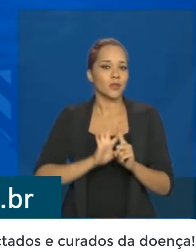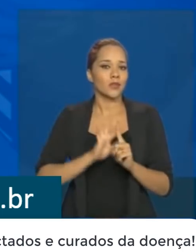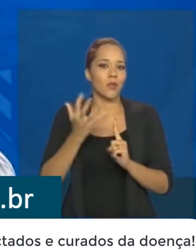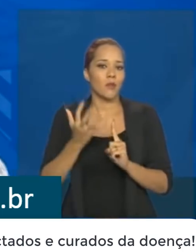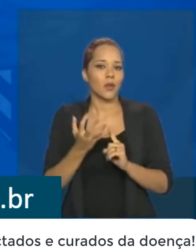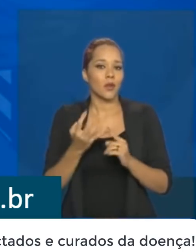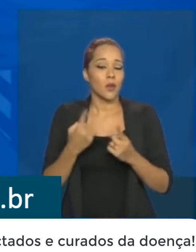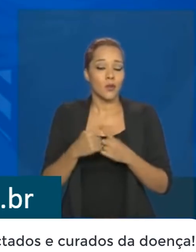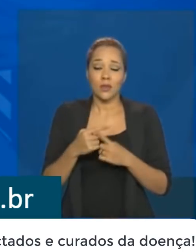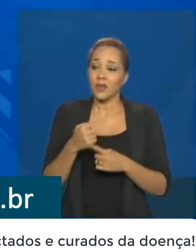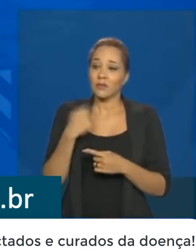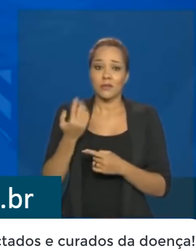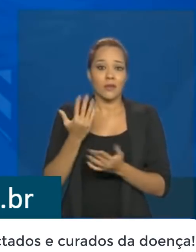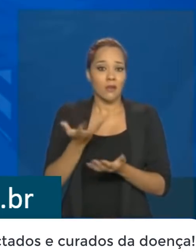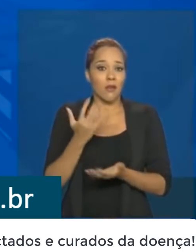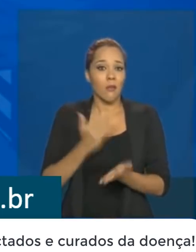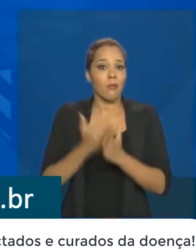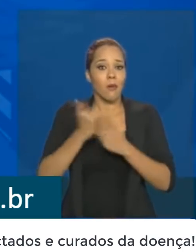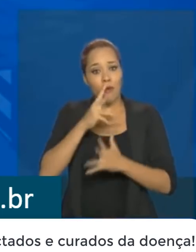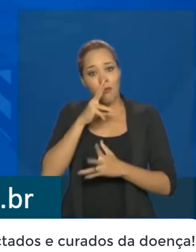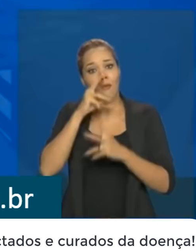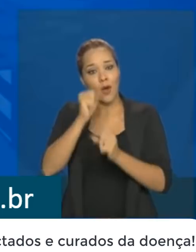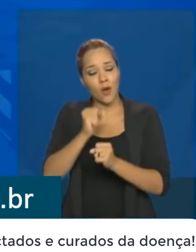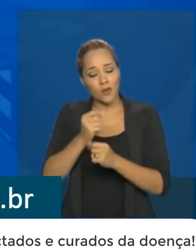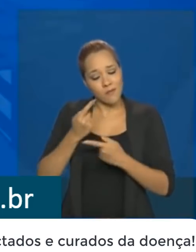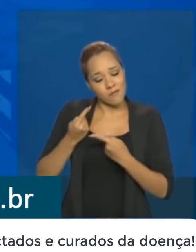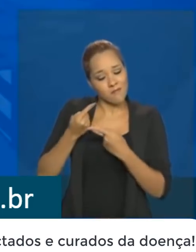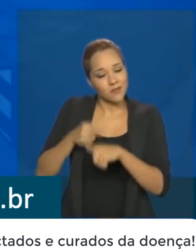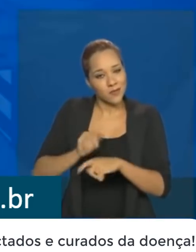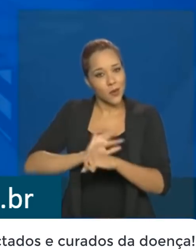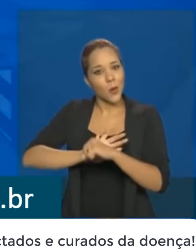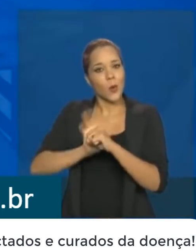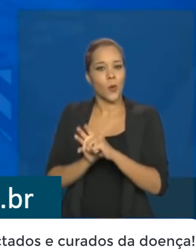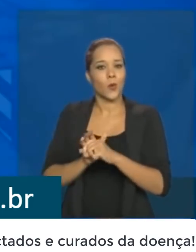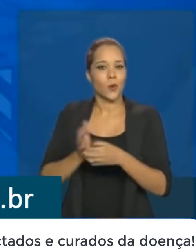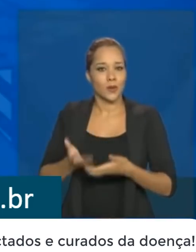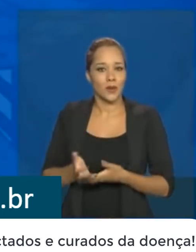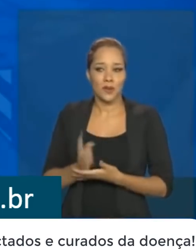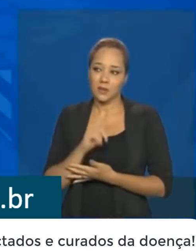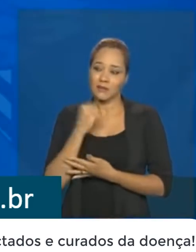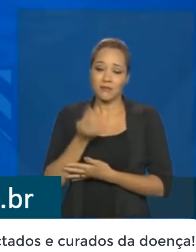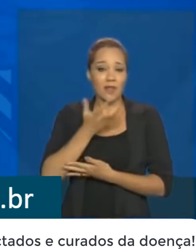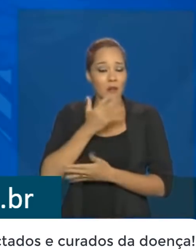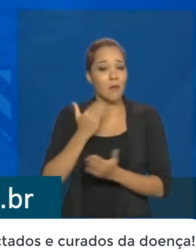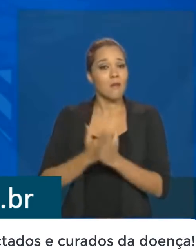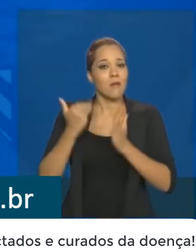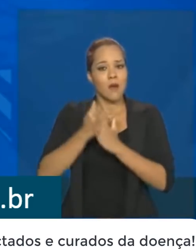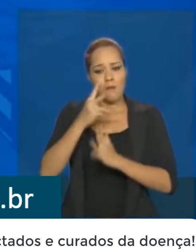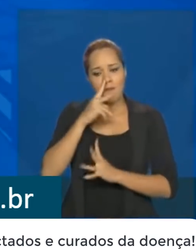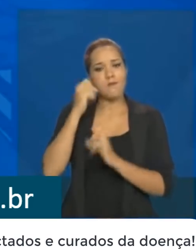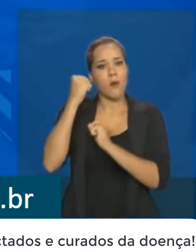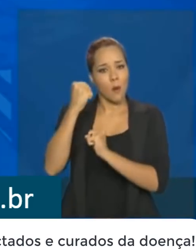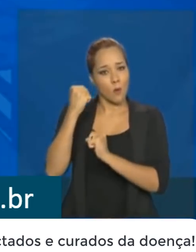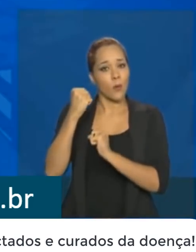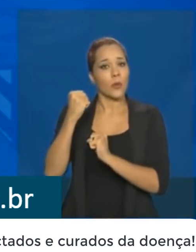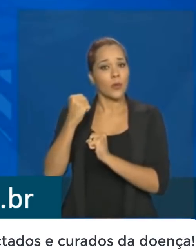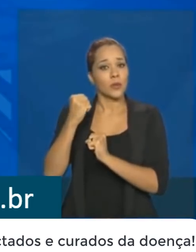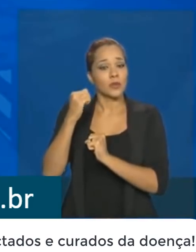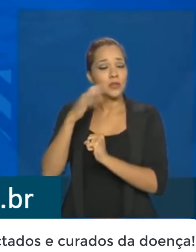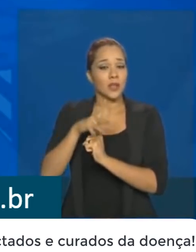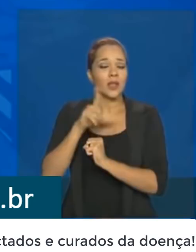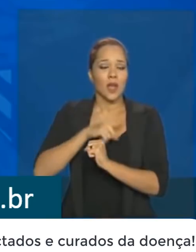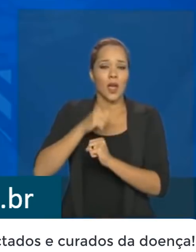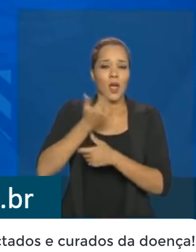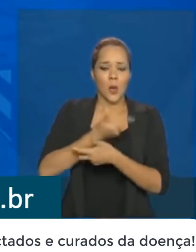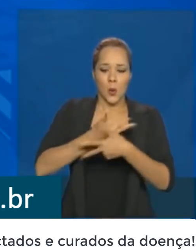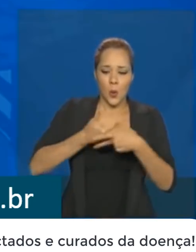Porque nós queremos estar mais fortes ainda para enfrentar o corona. Nós queremos estar o mais forte possível, no ponto de vista de